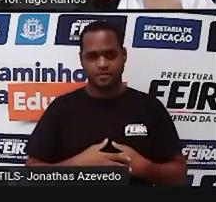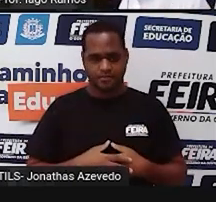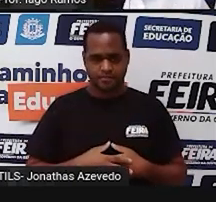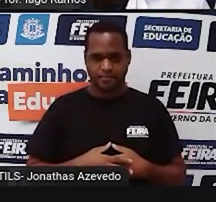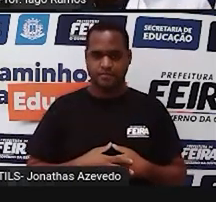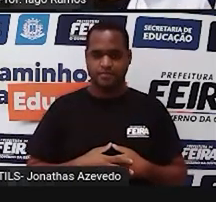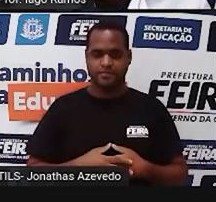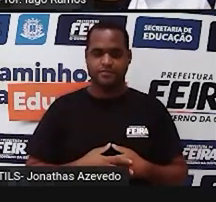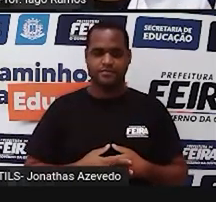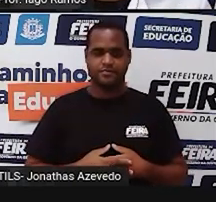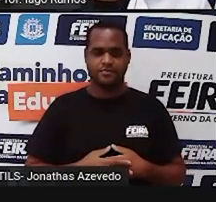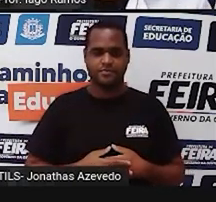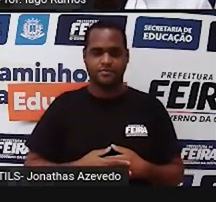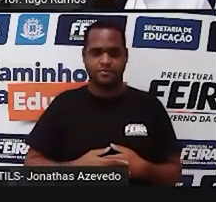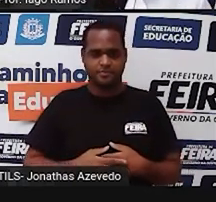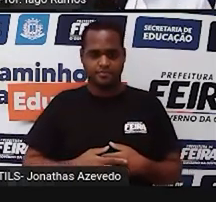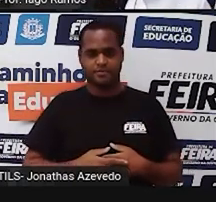X.